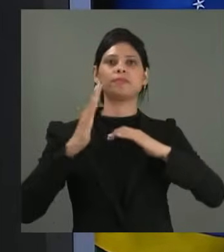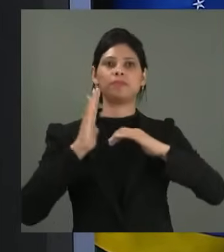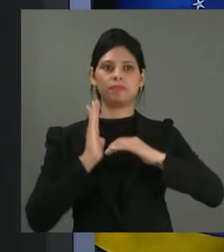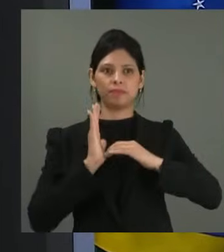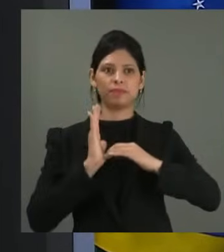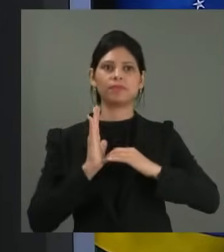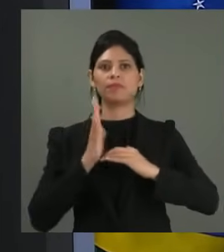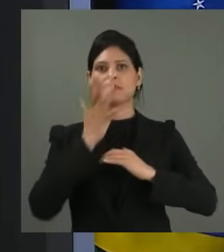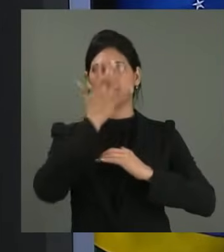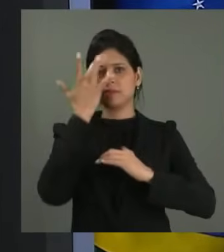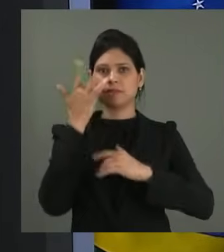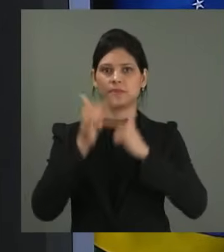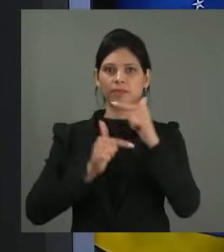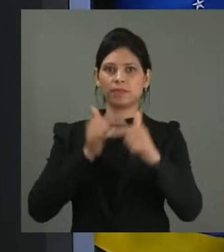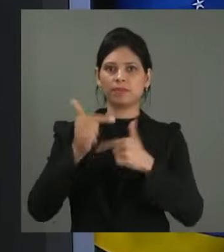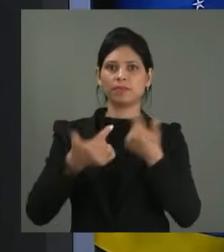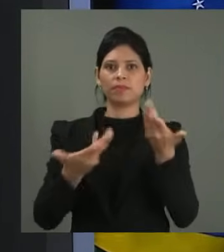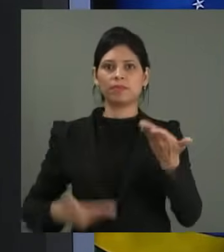assessores,